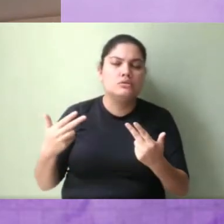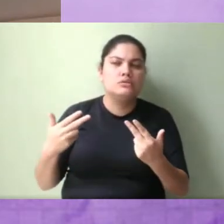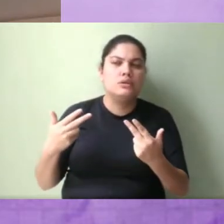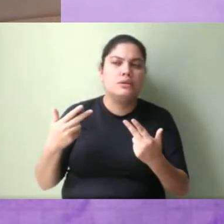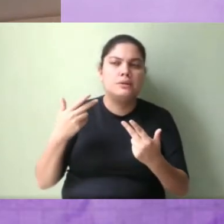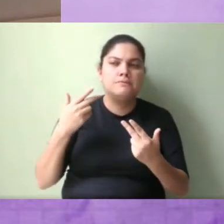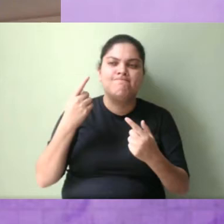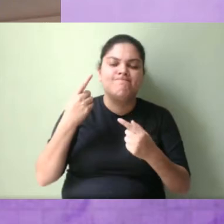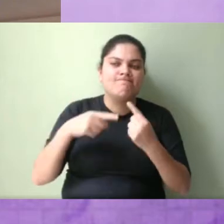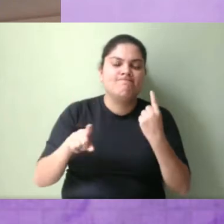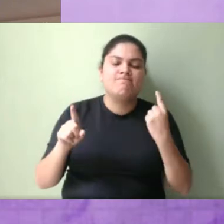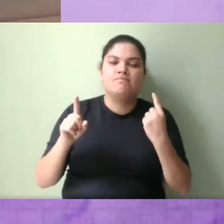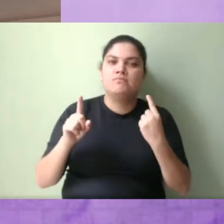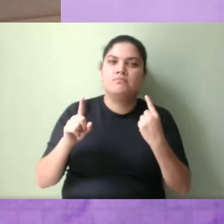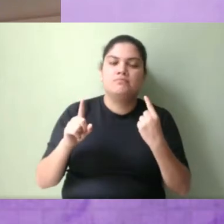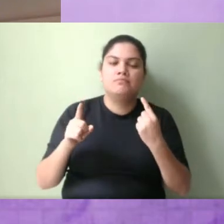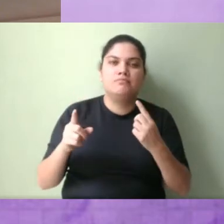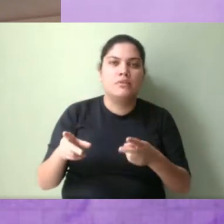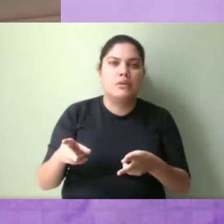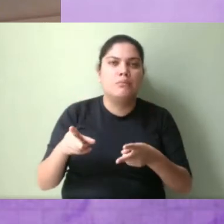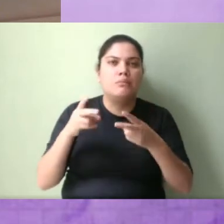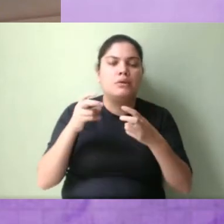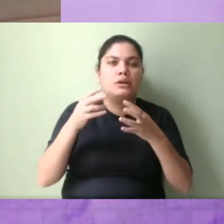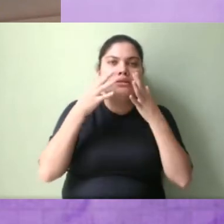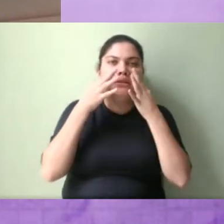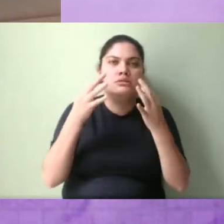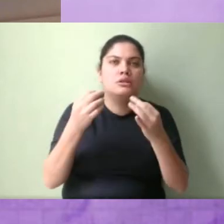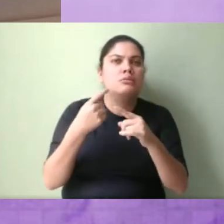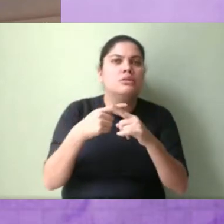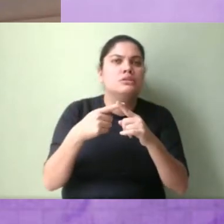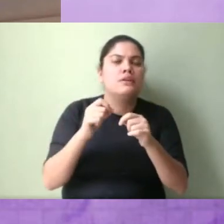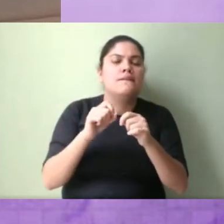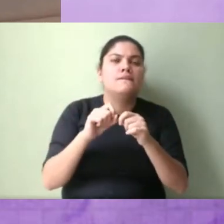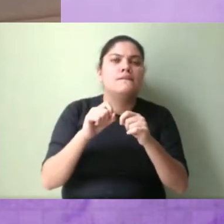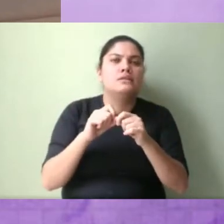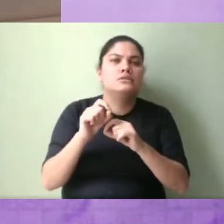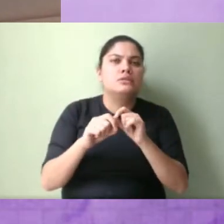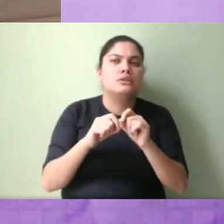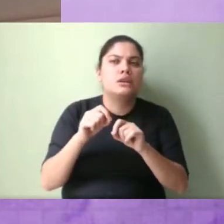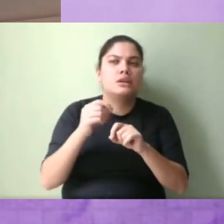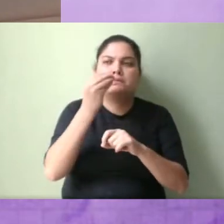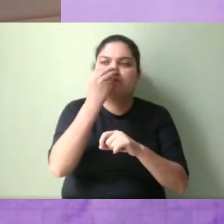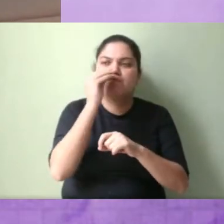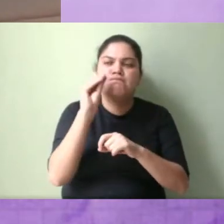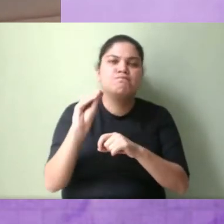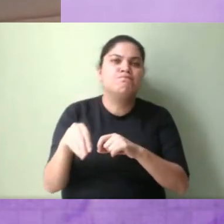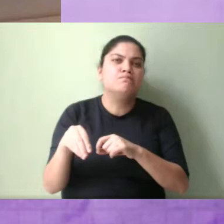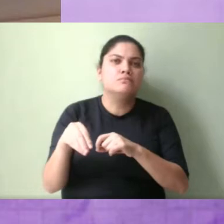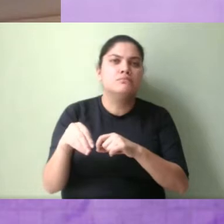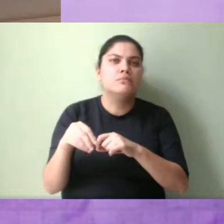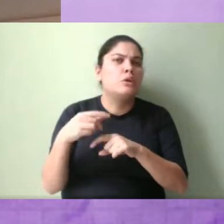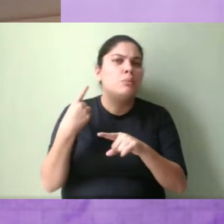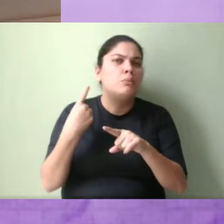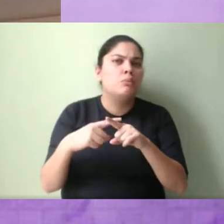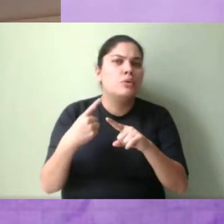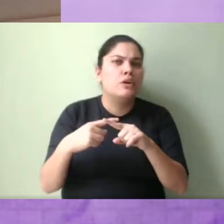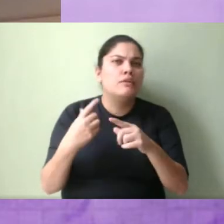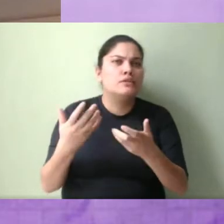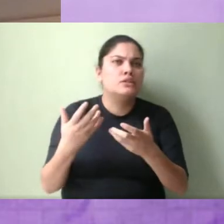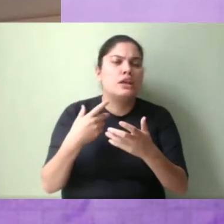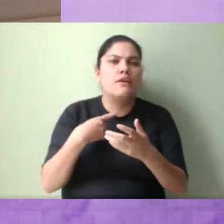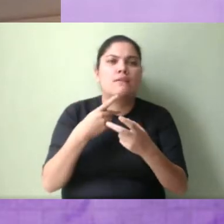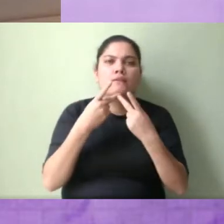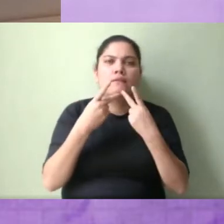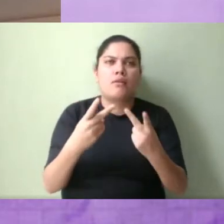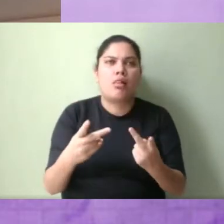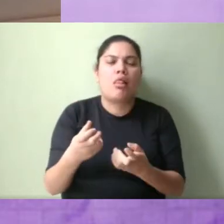a gente sabe que algo está errado. É um jeito de tratar a gente. Alguma coisa, alguma peça não bate. Presta atenção, por